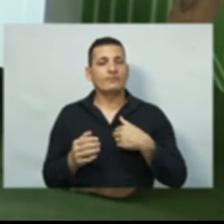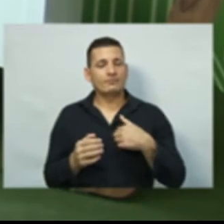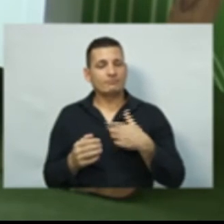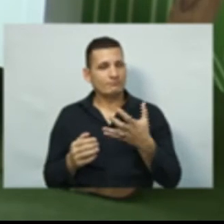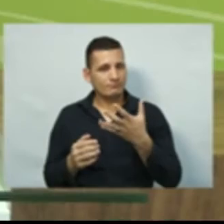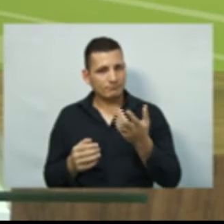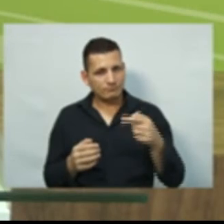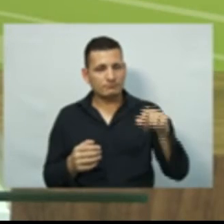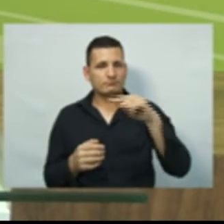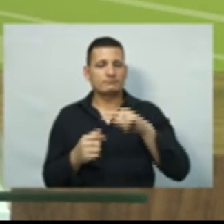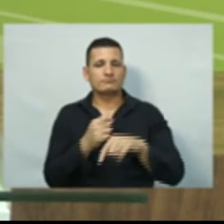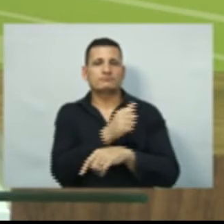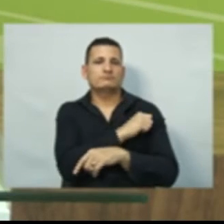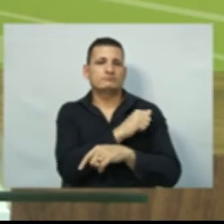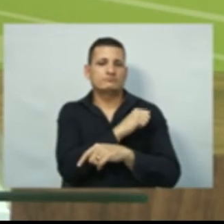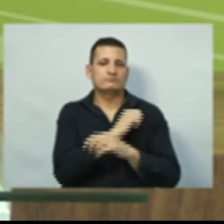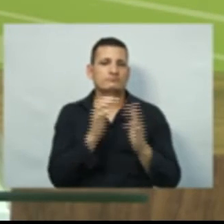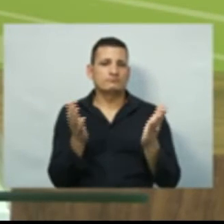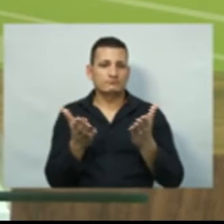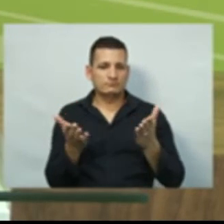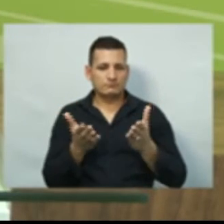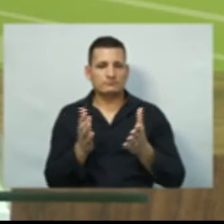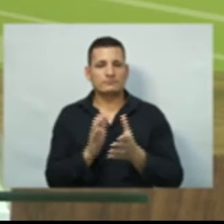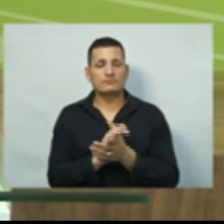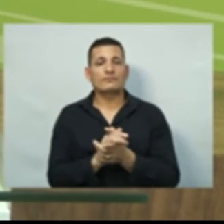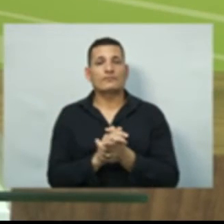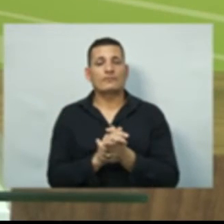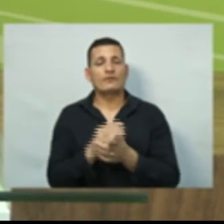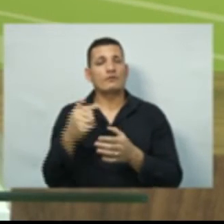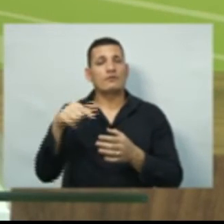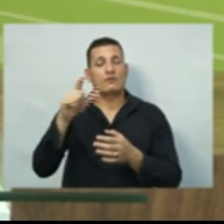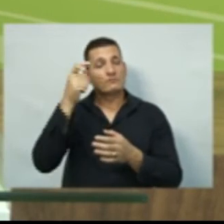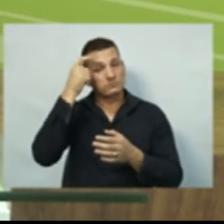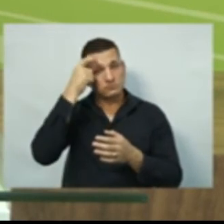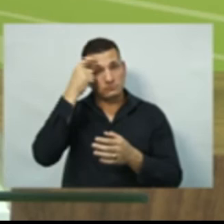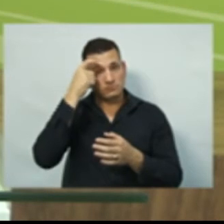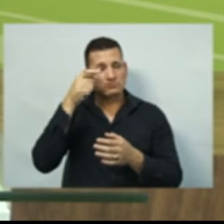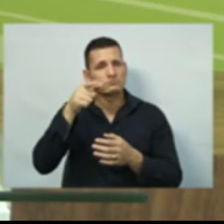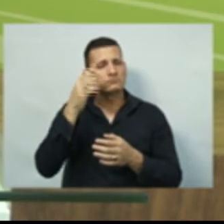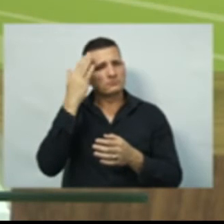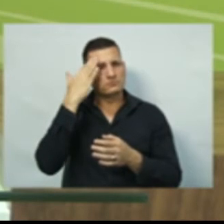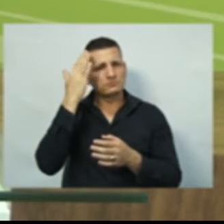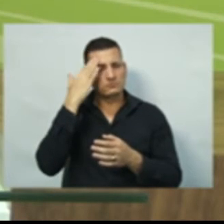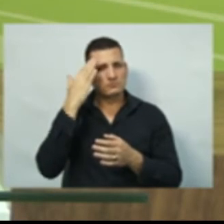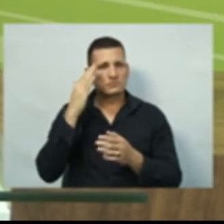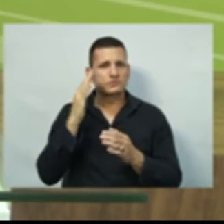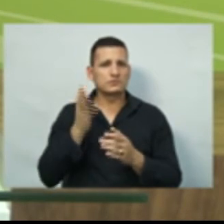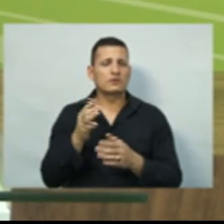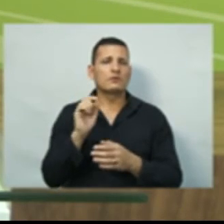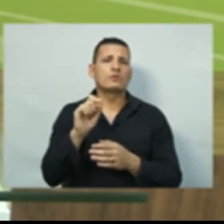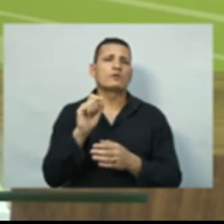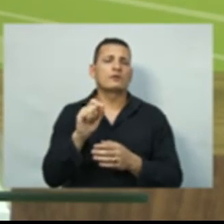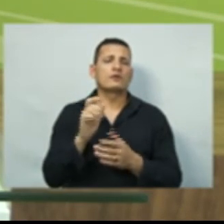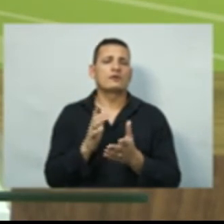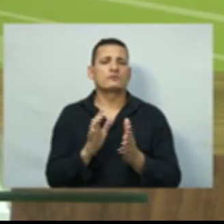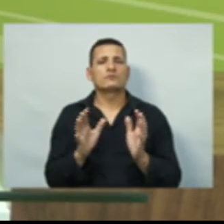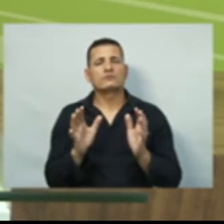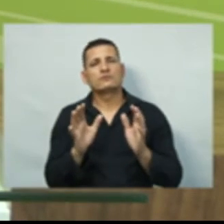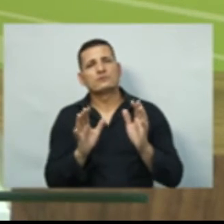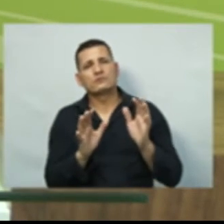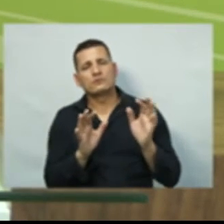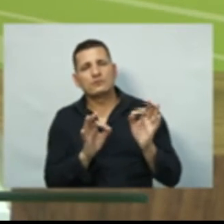participe. Agora vocês podem ter uma consciência do que é, ou uma organização do que